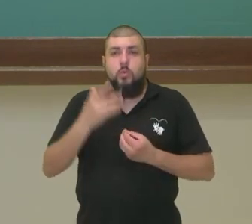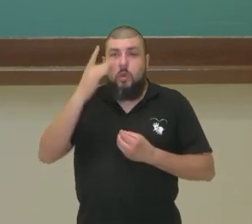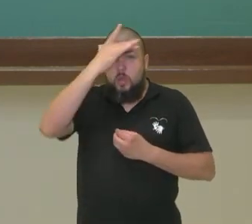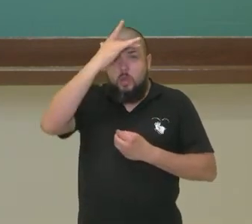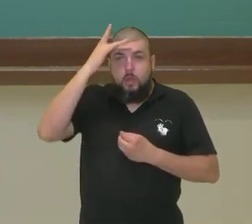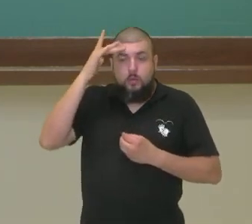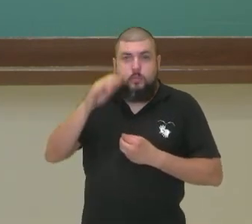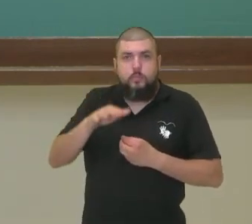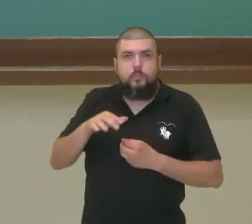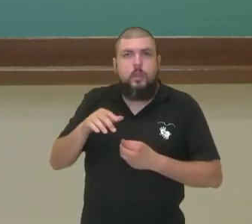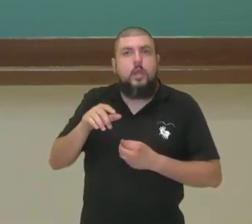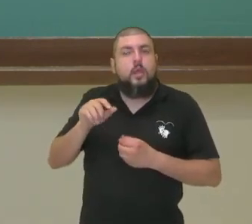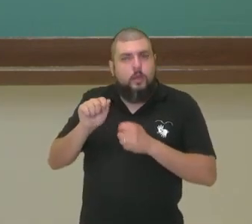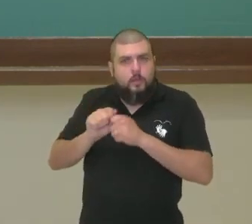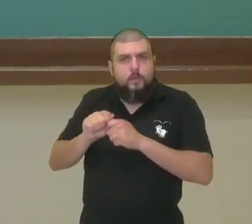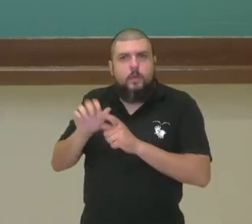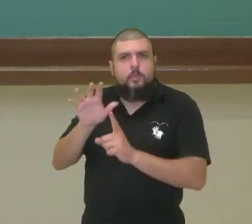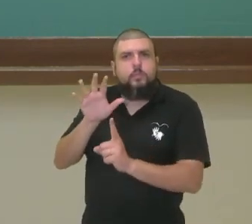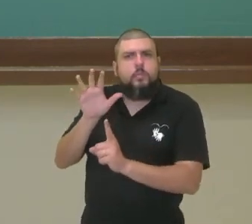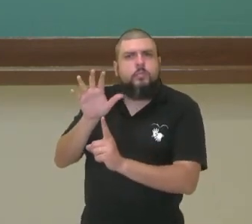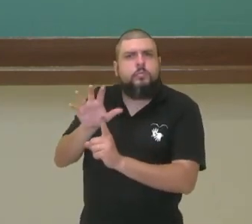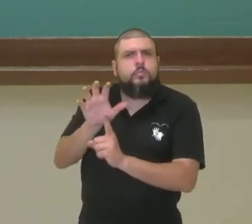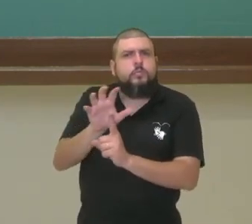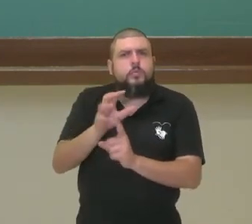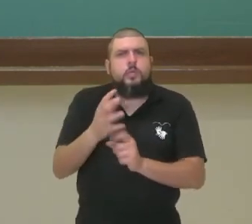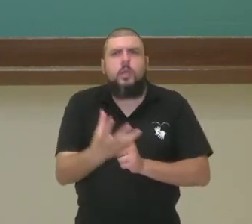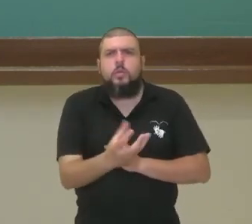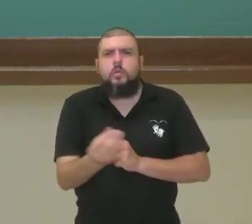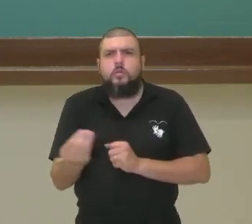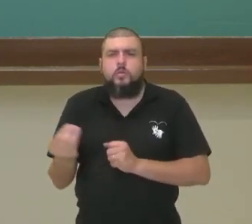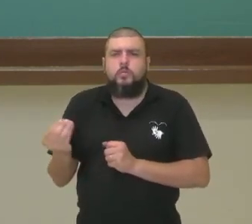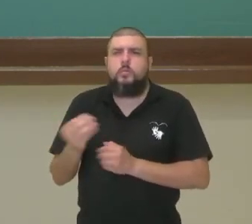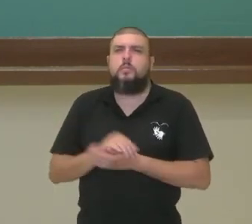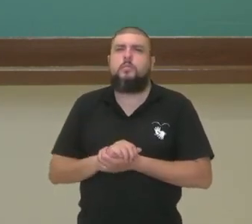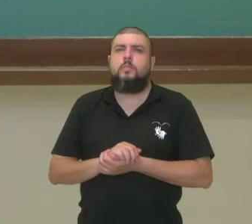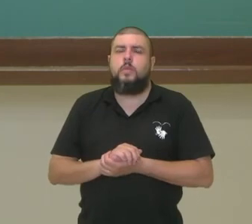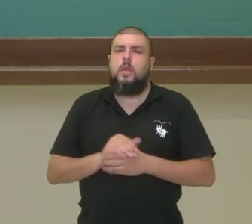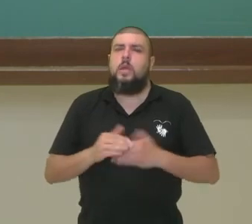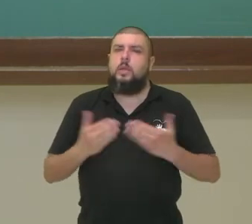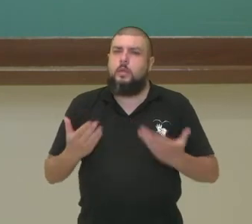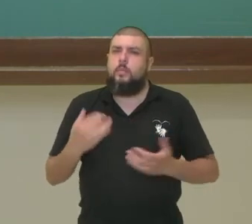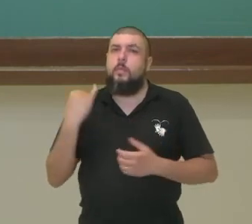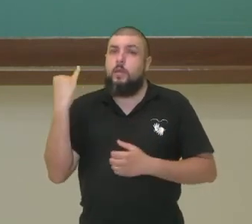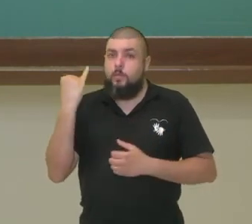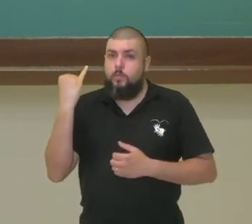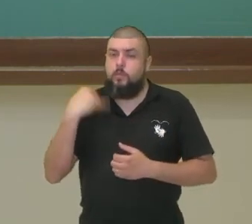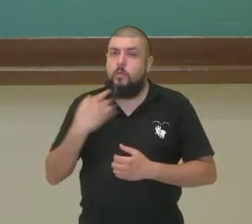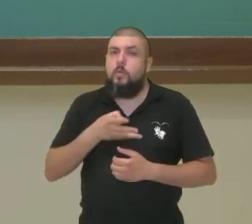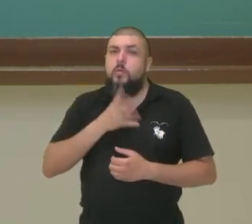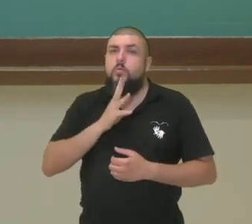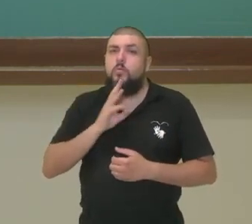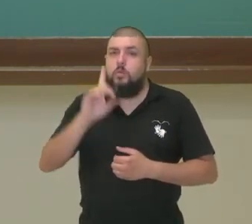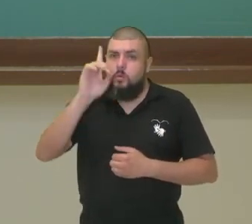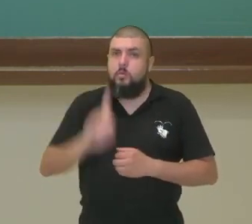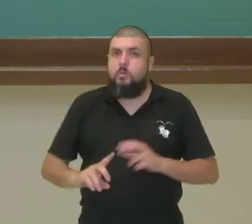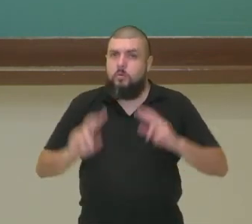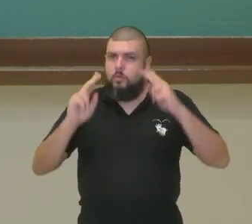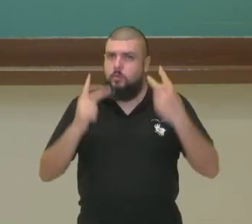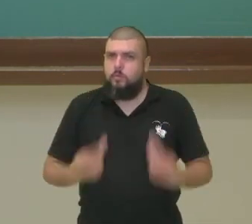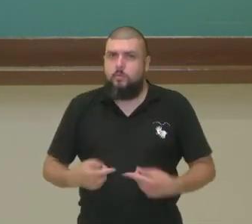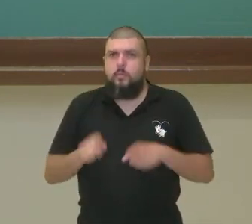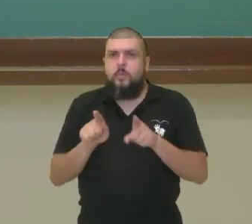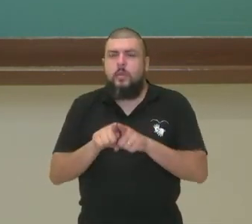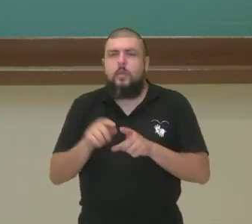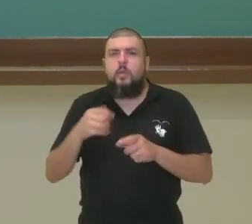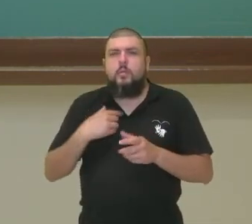ele influencia muitas pessoas. Por isso, é importante que ele conheça os direitos humanos e que ele promova os direitos